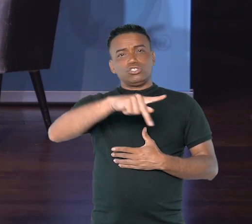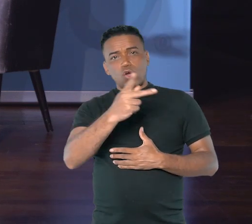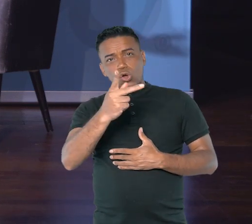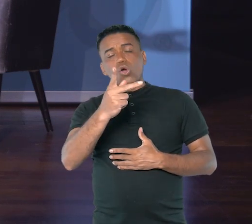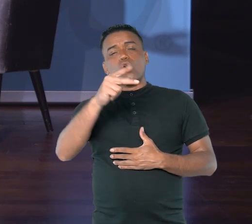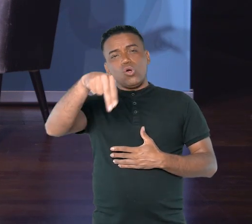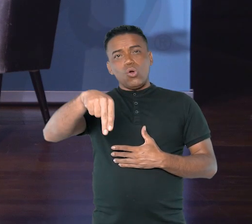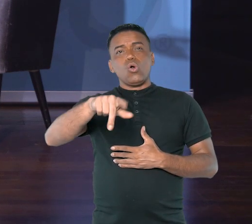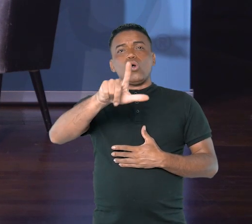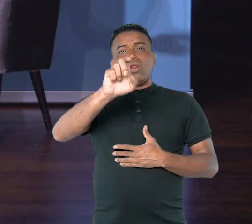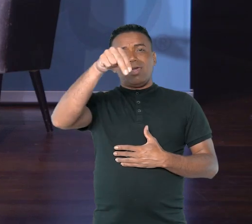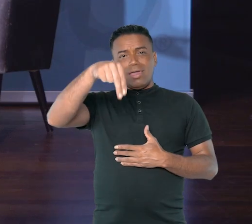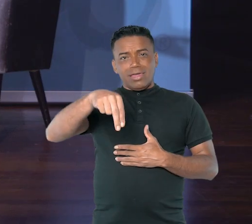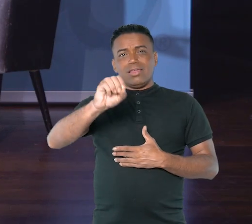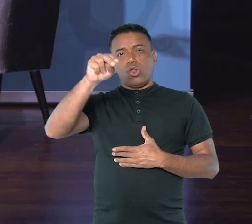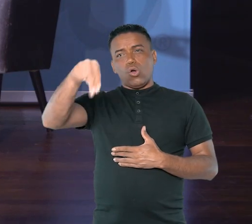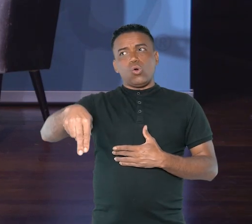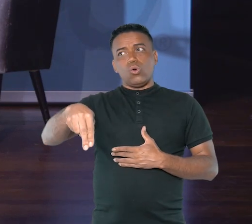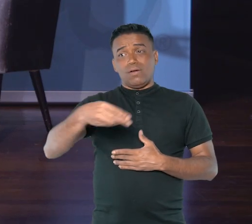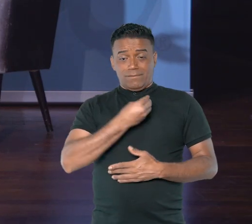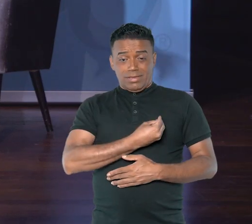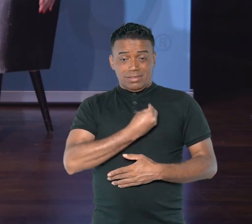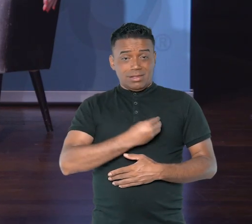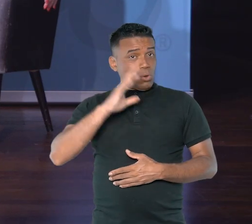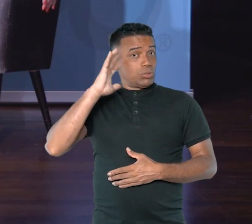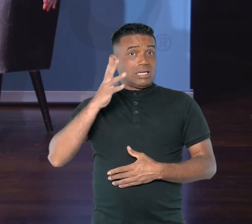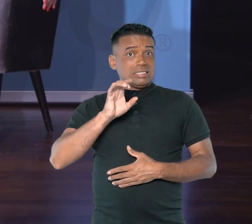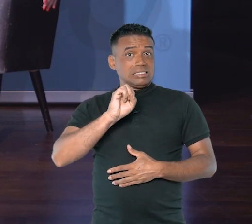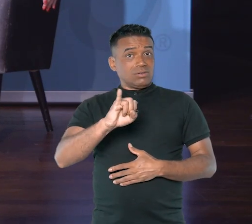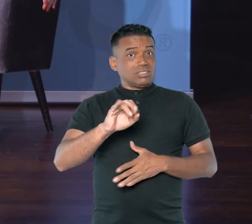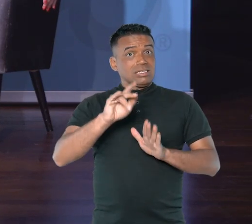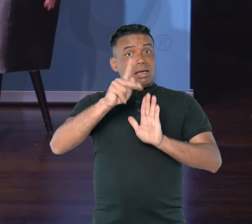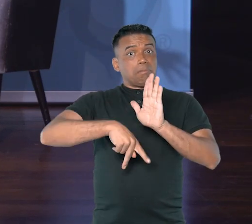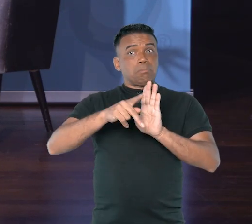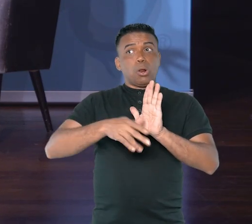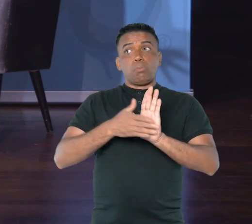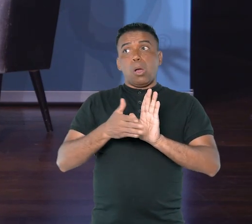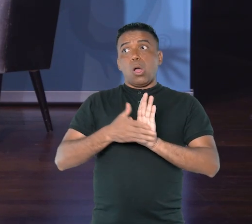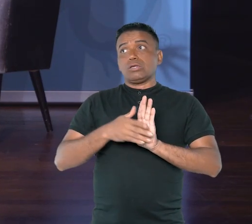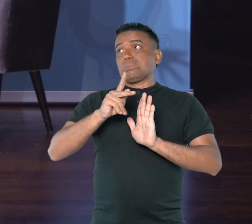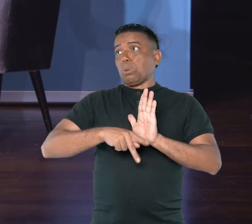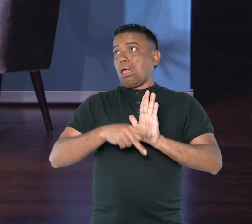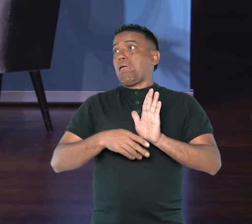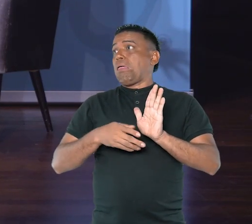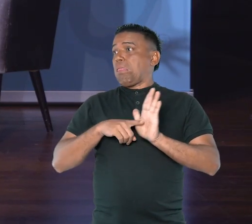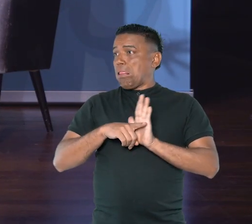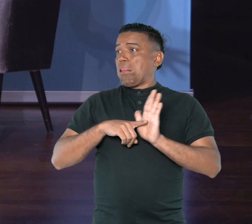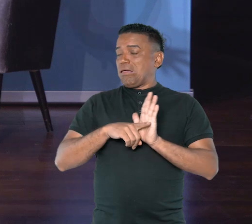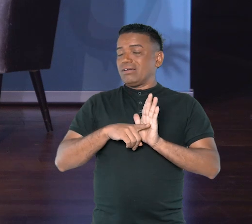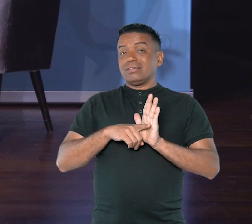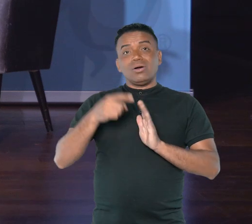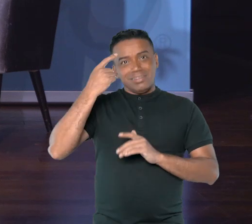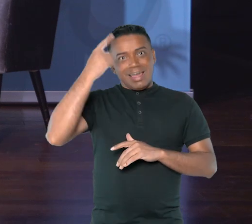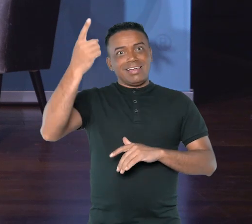ele. A vida é aquilo que acontece enquanto a gente está fazendo planos, né? Eu acho que essa é a ideia de